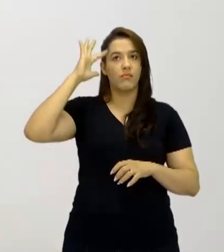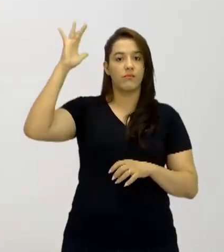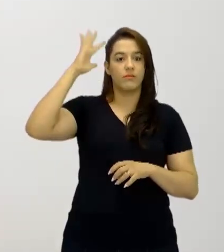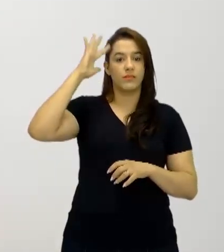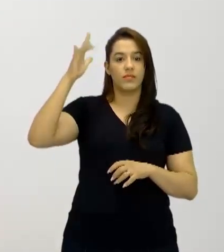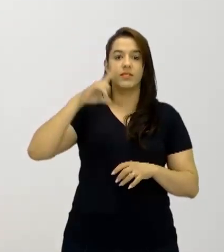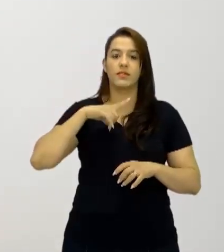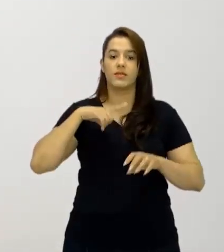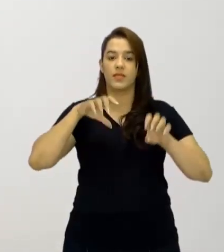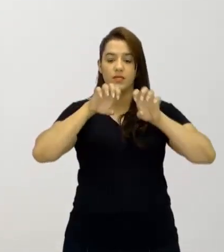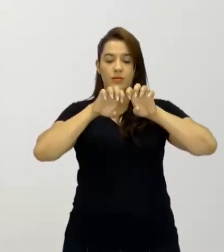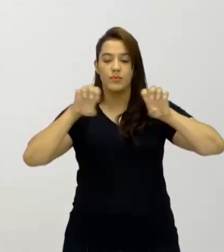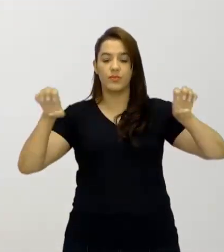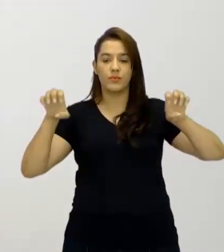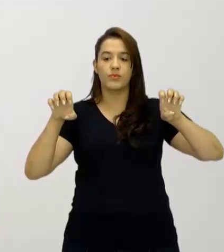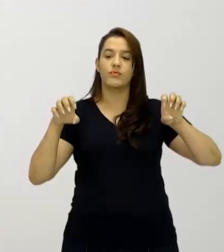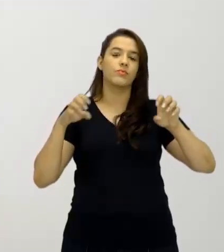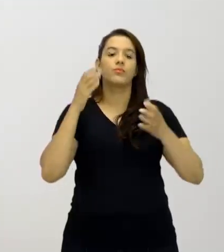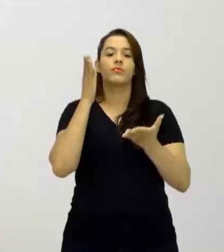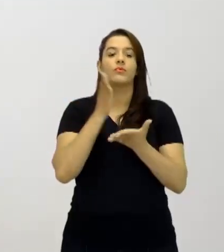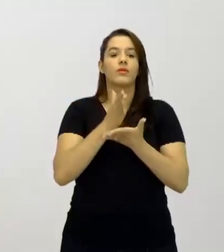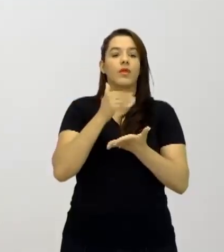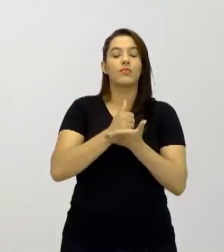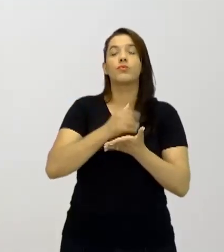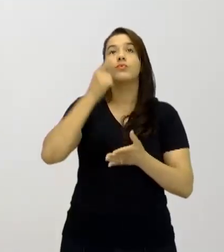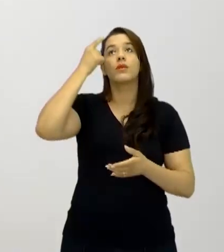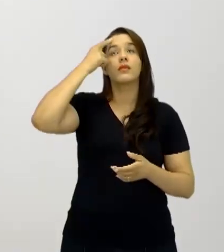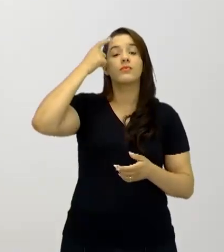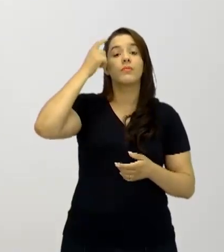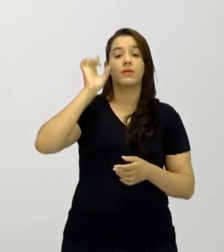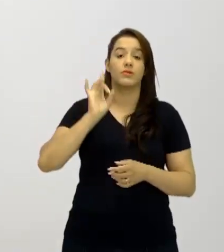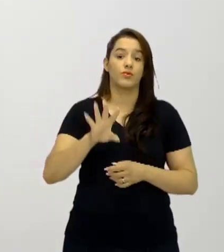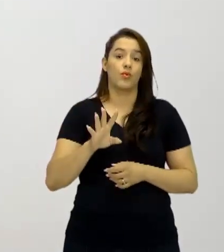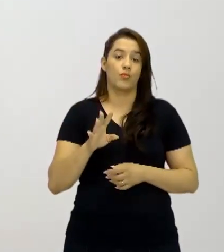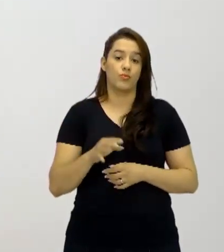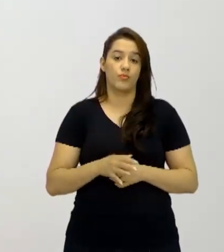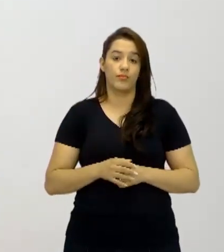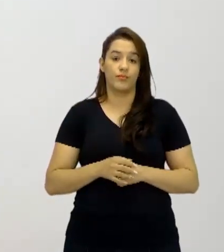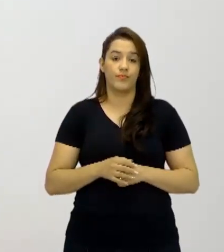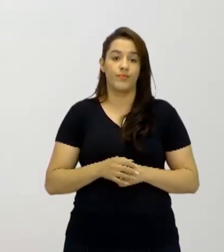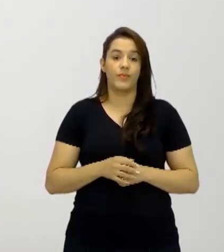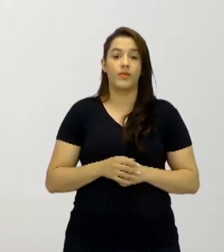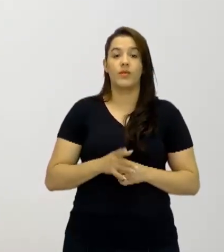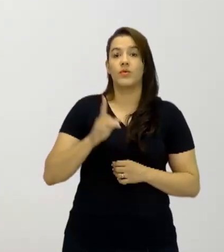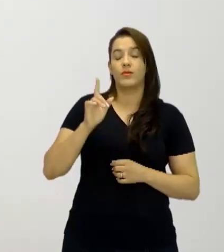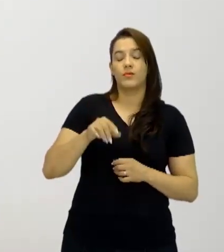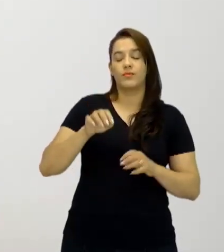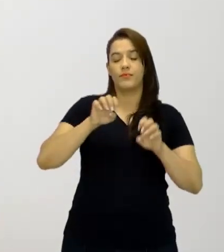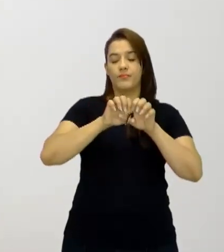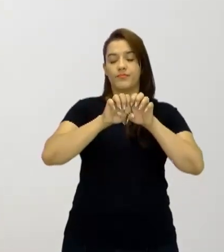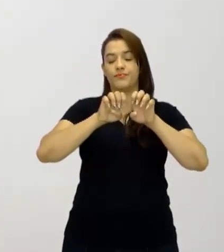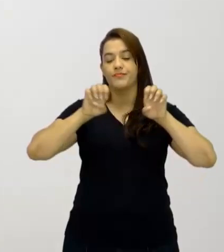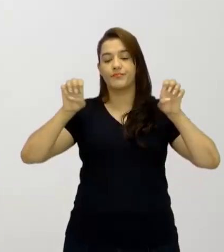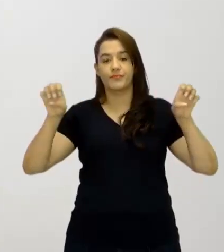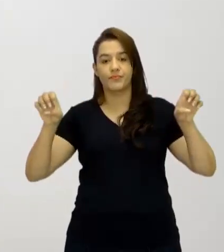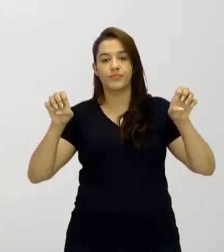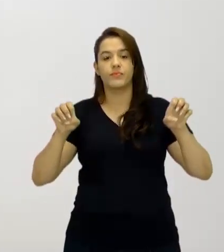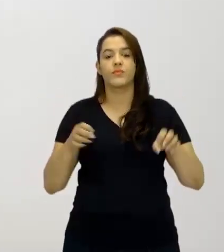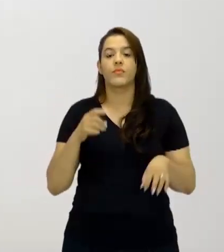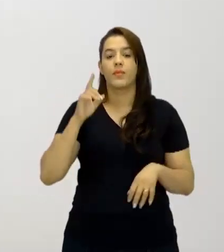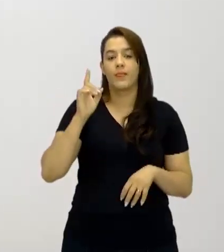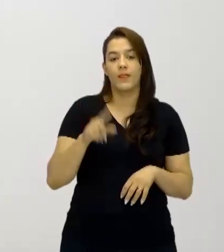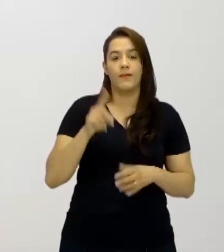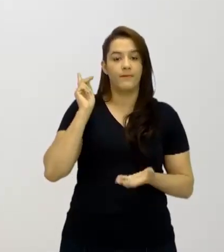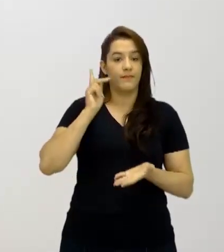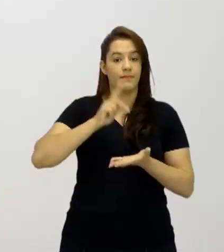divide. Não divide nada, isso daí são todas linhas imaginárias, né? Quando a gente fala eixo imaginário, isso aqui é uma coisa